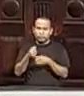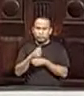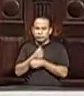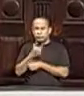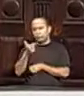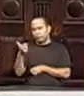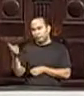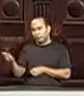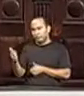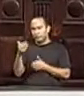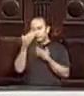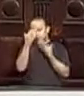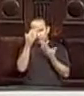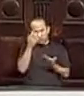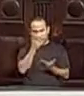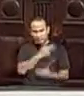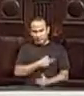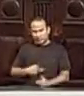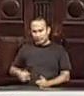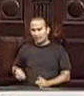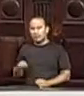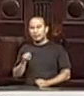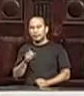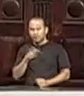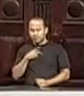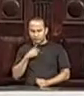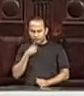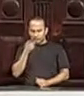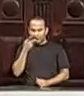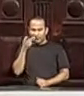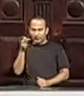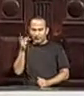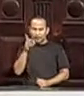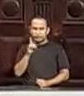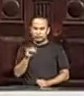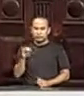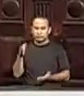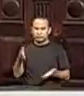2011. Obrigado, senhor presidente, era isso que eu tinha para tratar no dia de hoje. Muito obrigado.